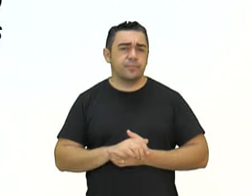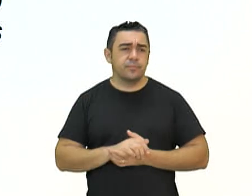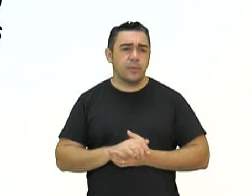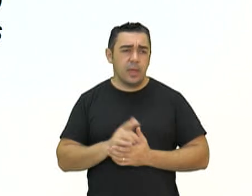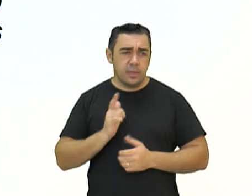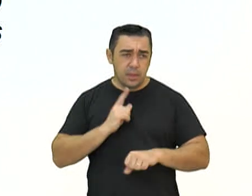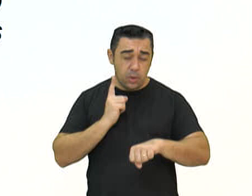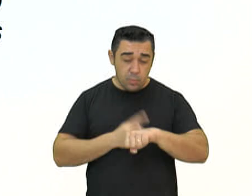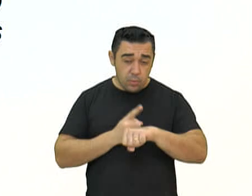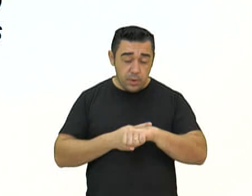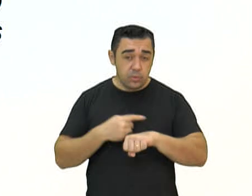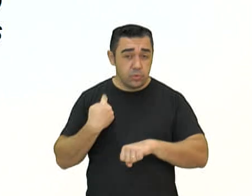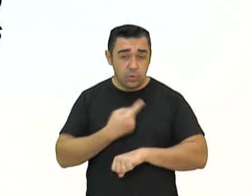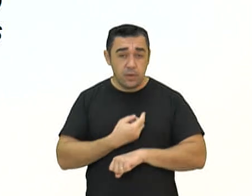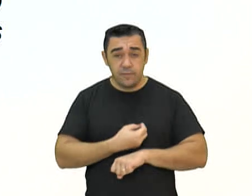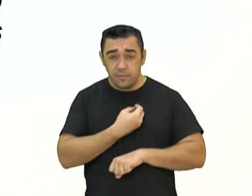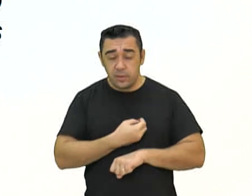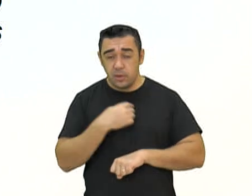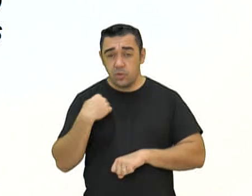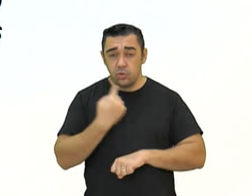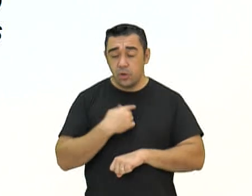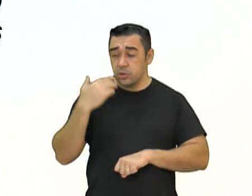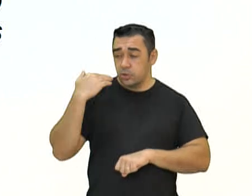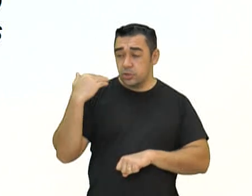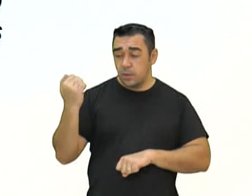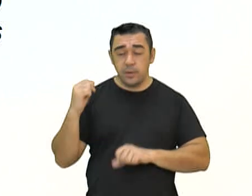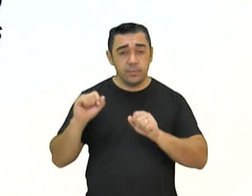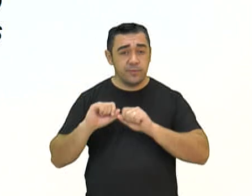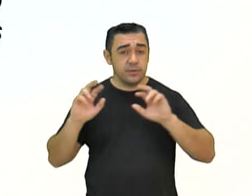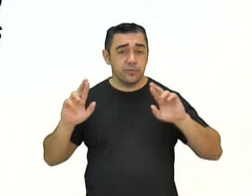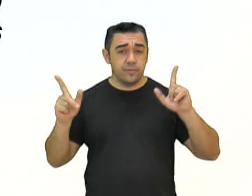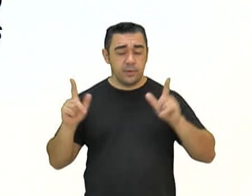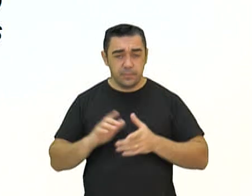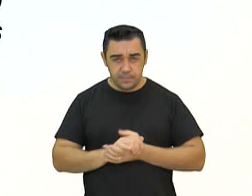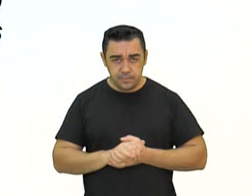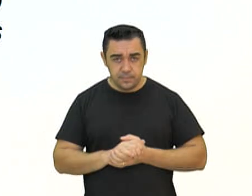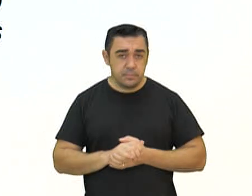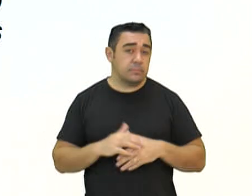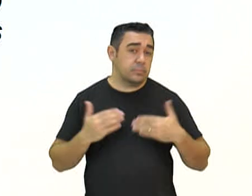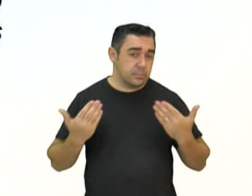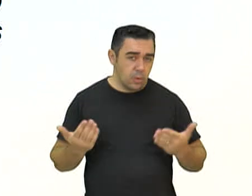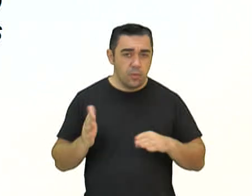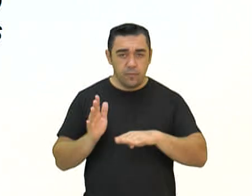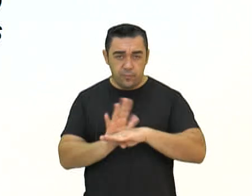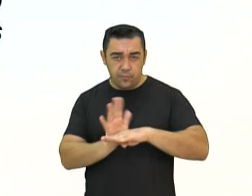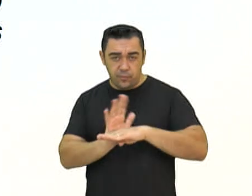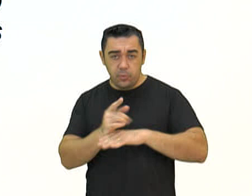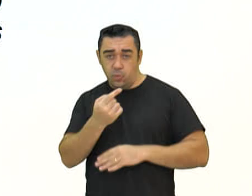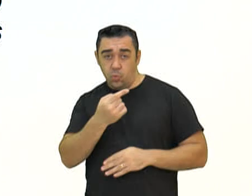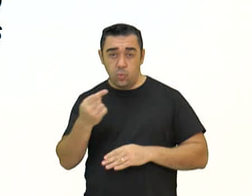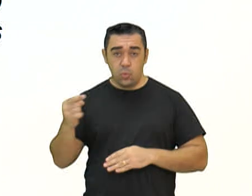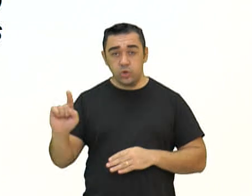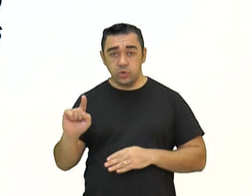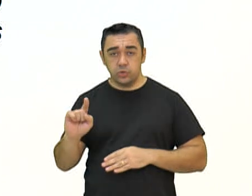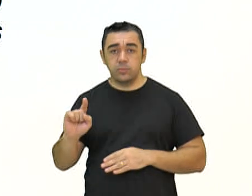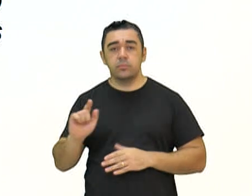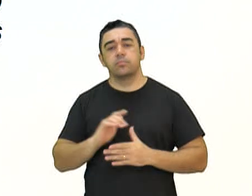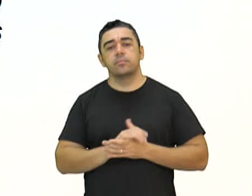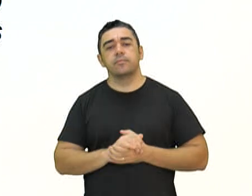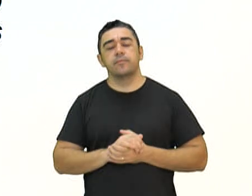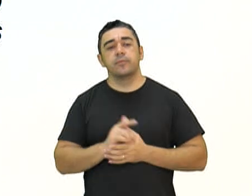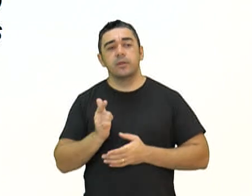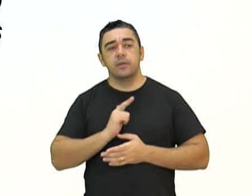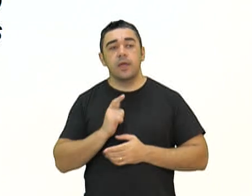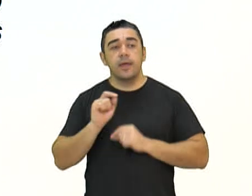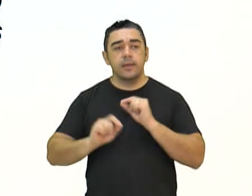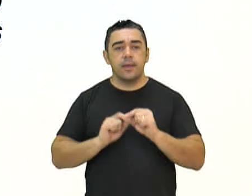um momento na nossa vida que todos somos chamados para fazer a diferença. Em Transformers, O Último Cavaleiro, os